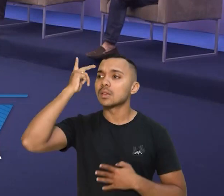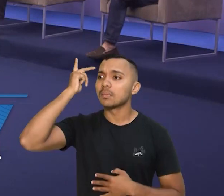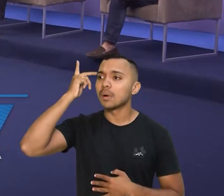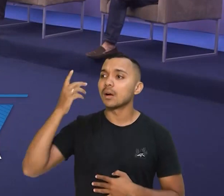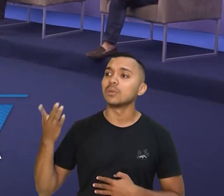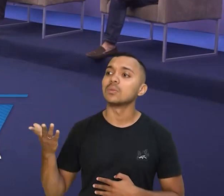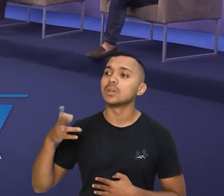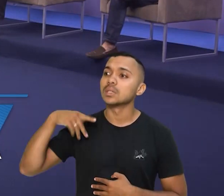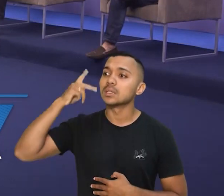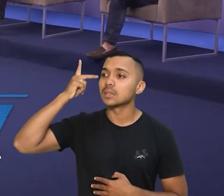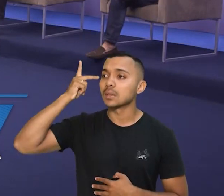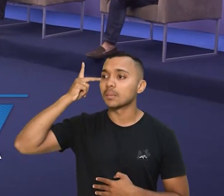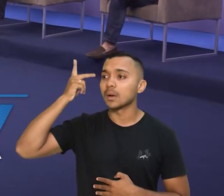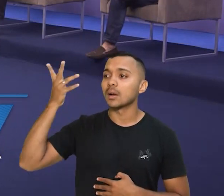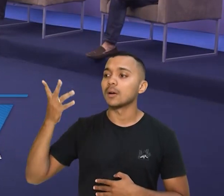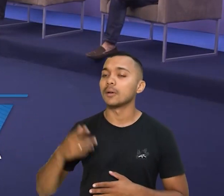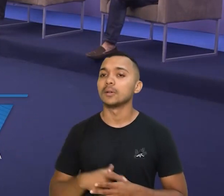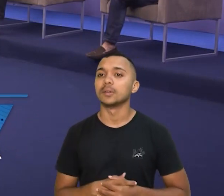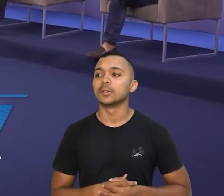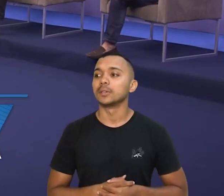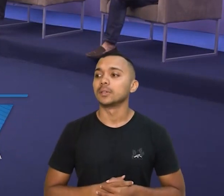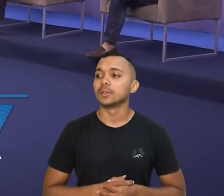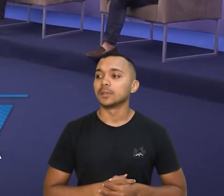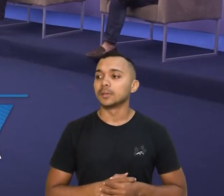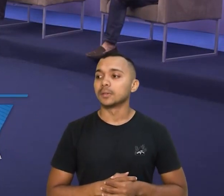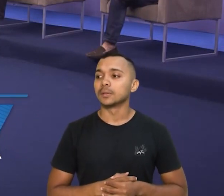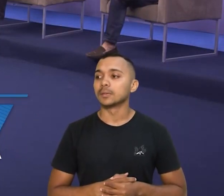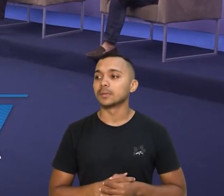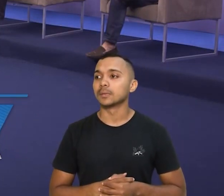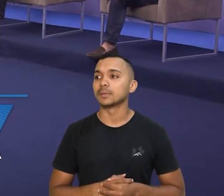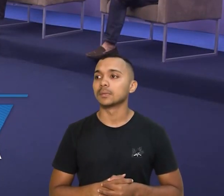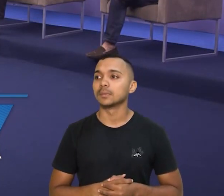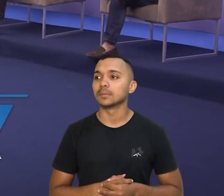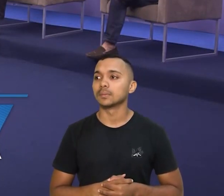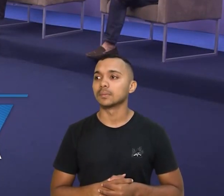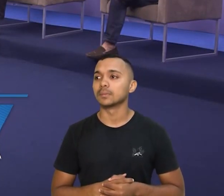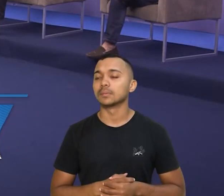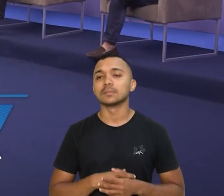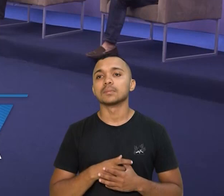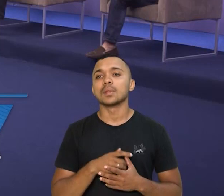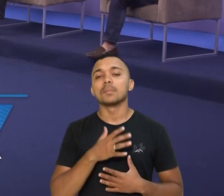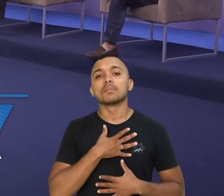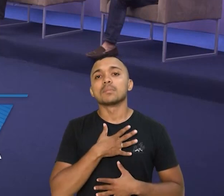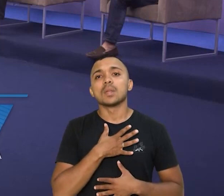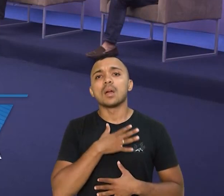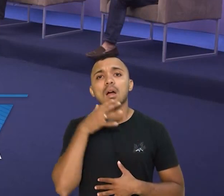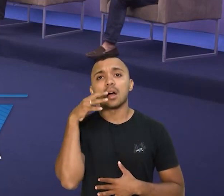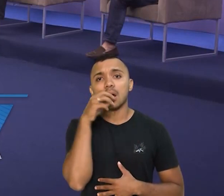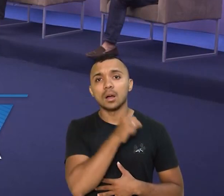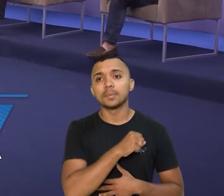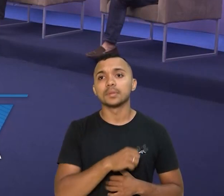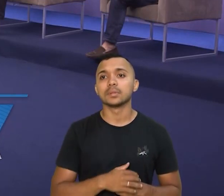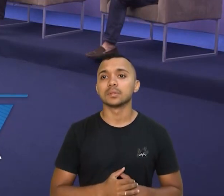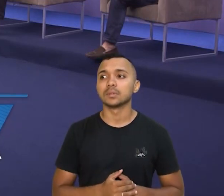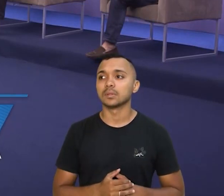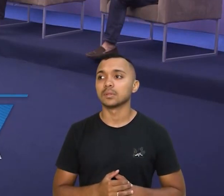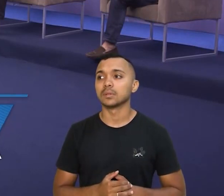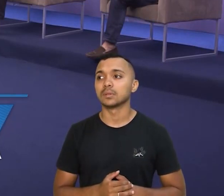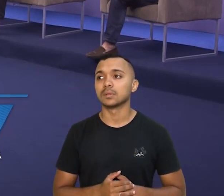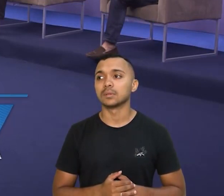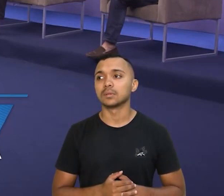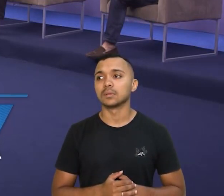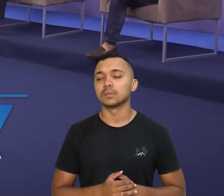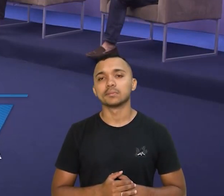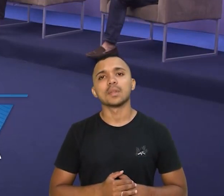não. Mas, Carlos Silva, me permita aqui. Não, mas vamos ao Fortaleza. Ah, sim. A conclusão. Não, só para dar minha conclusão aqui. Esse jogo de amanhã, Fortaleza é favorito? Outro